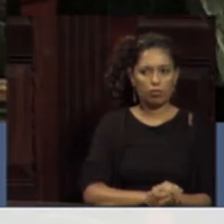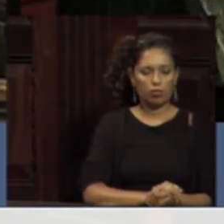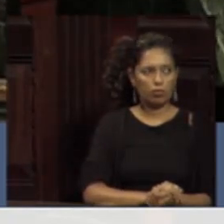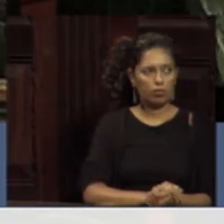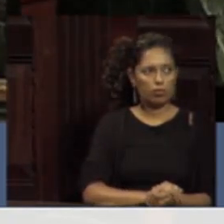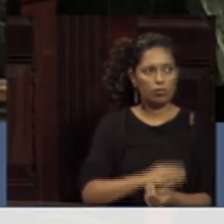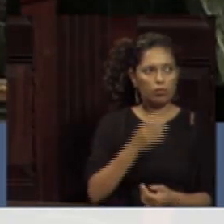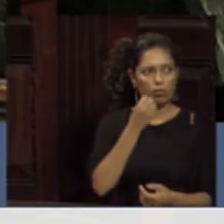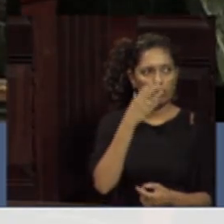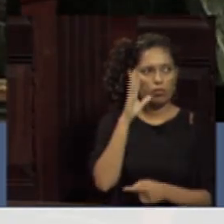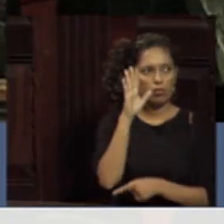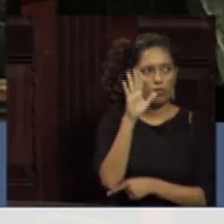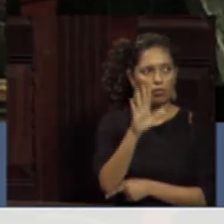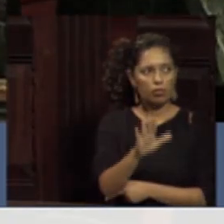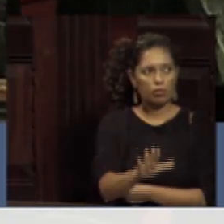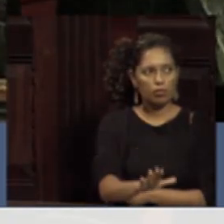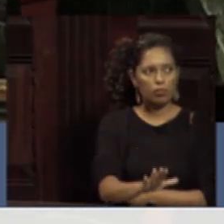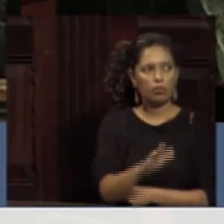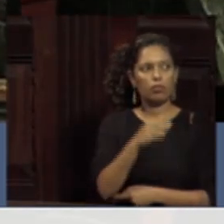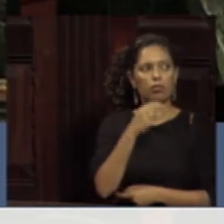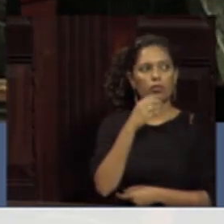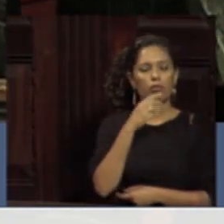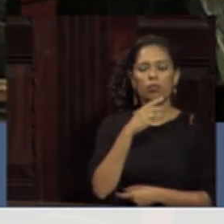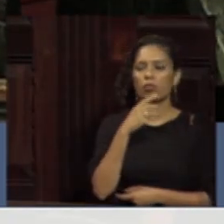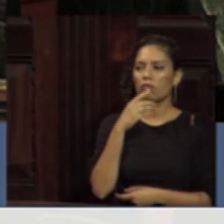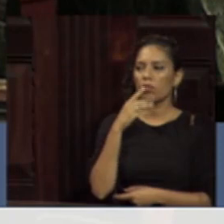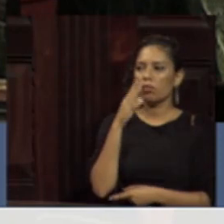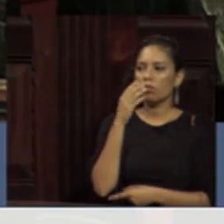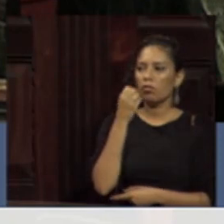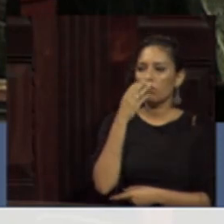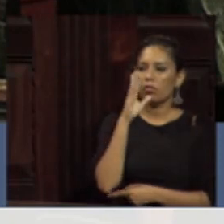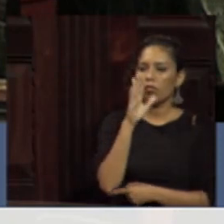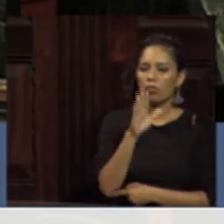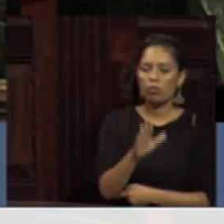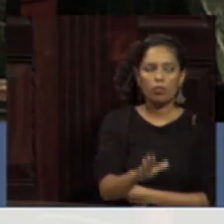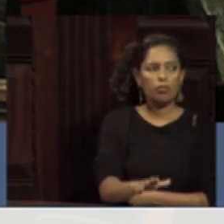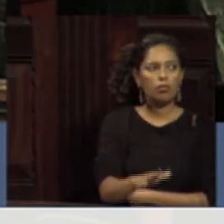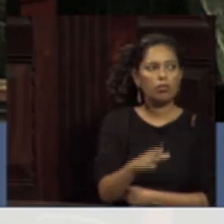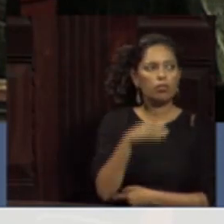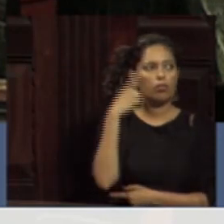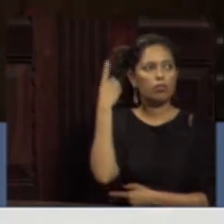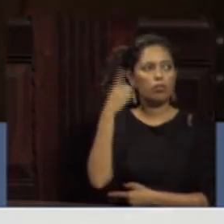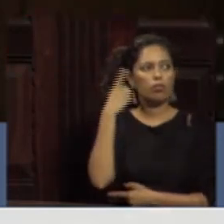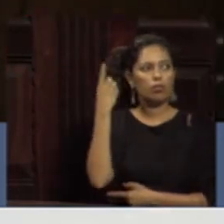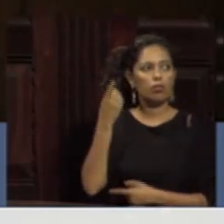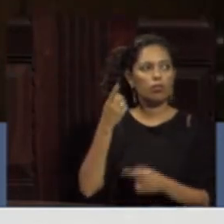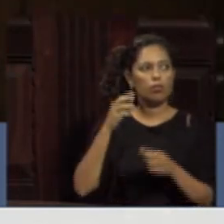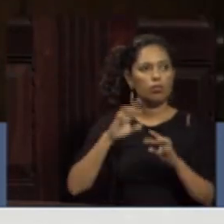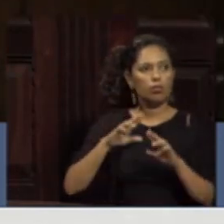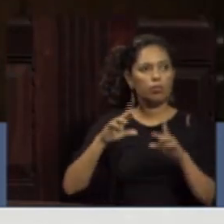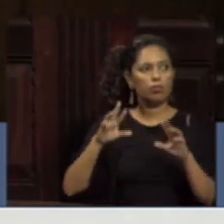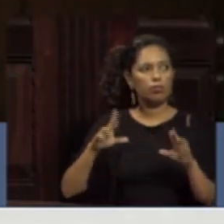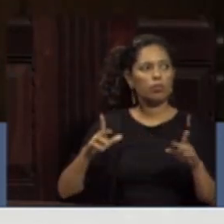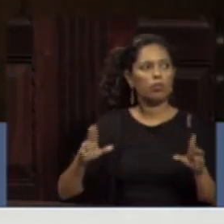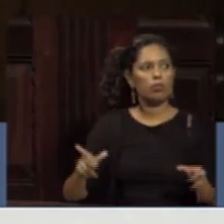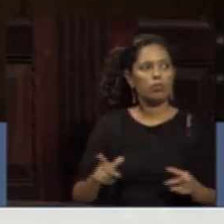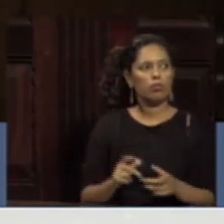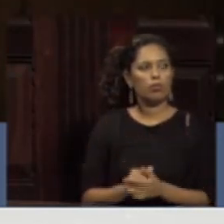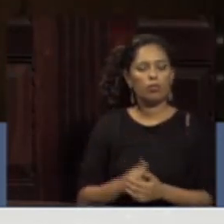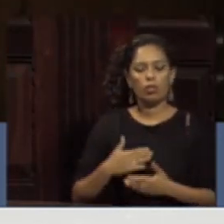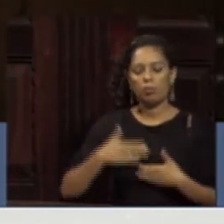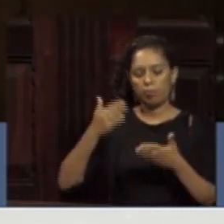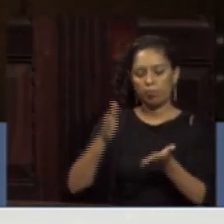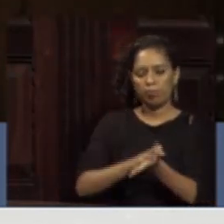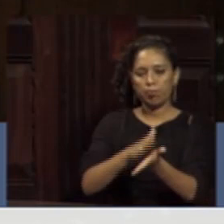Boa tarde, senhora presidenta. Boa tarde, demais deputados. Cumprimentando Vossa Excelência, eu cumprimento todas as